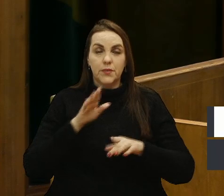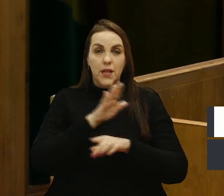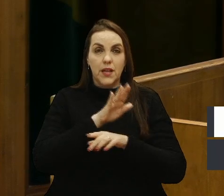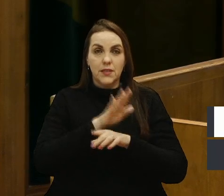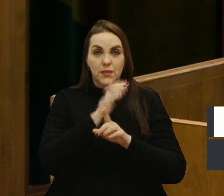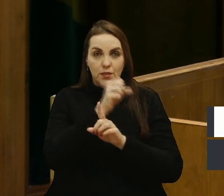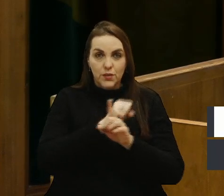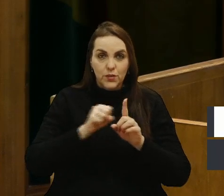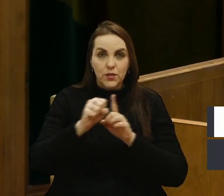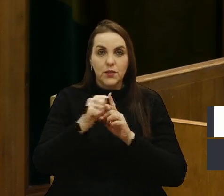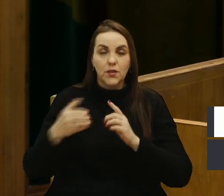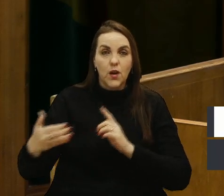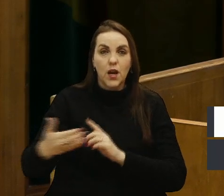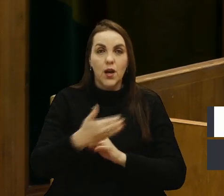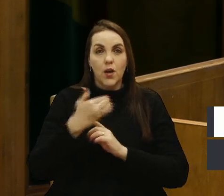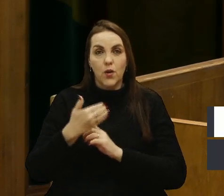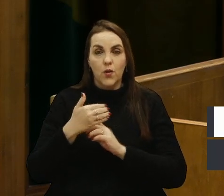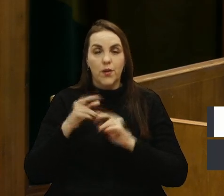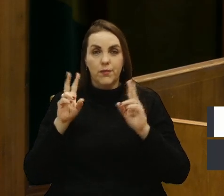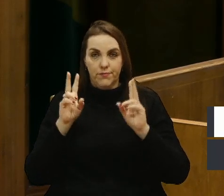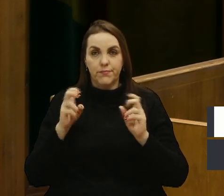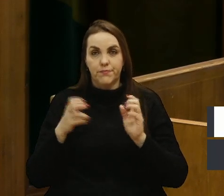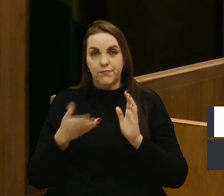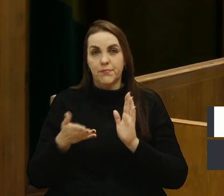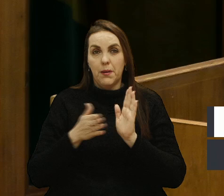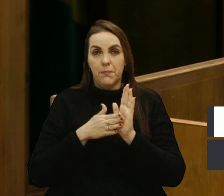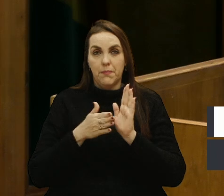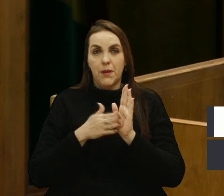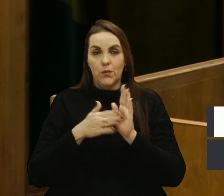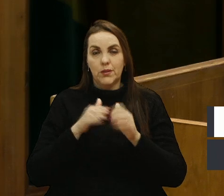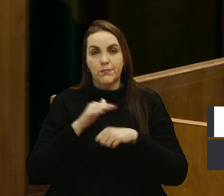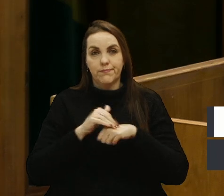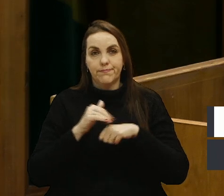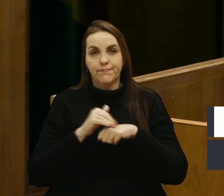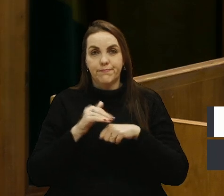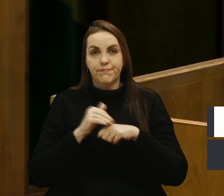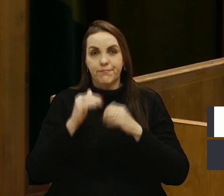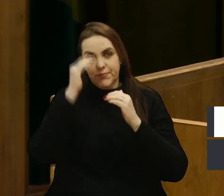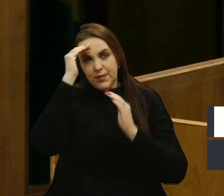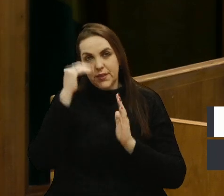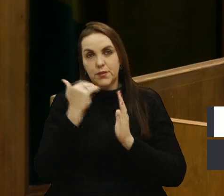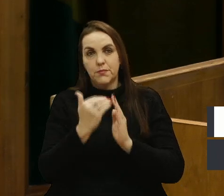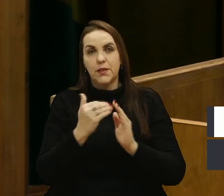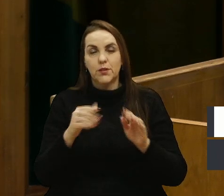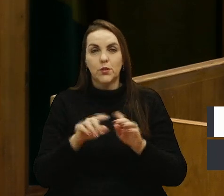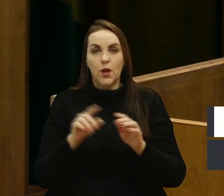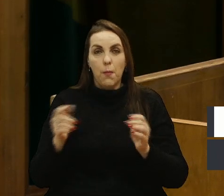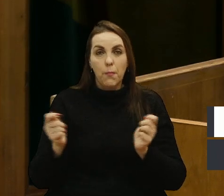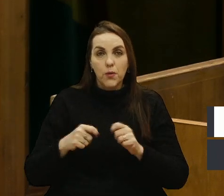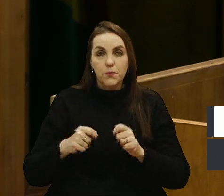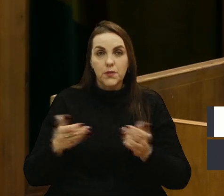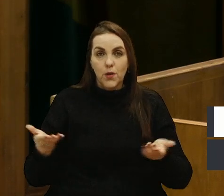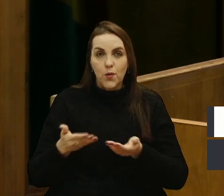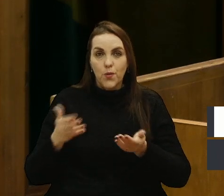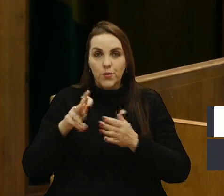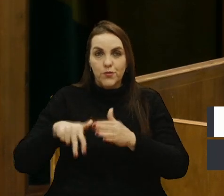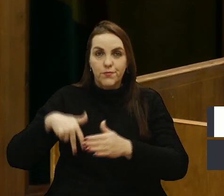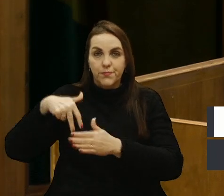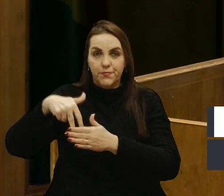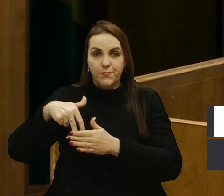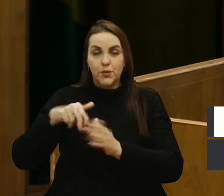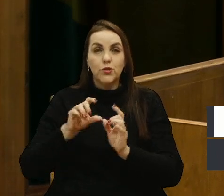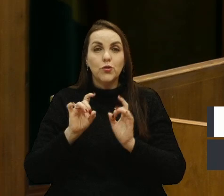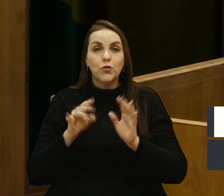social, acolheu essa pauta com carinho e respeito, tomando possível esse momento de hoje. E hoje não estamos aqui